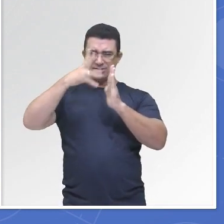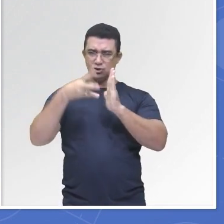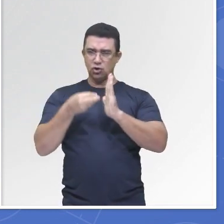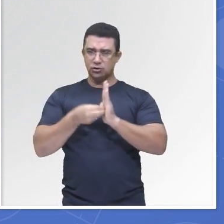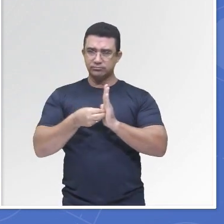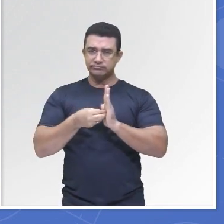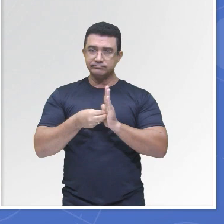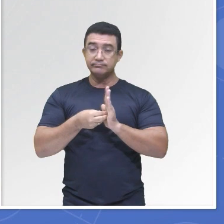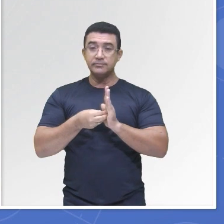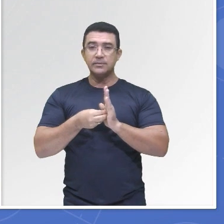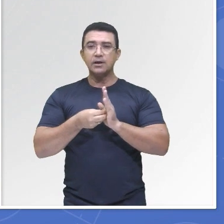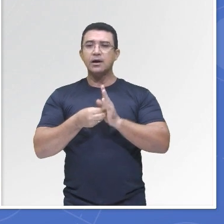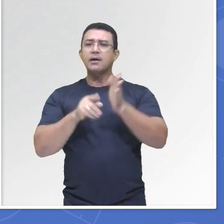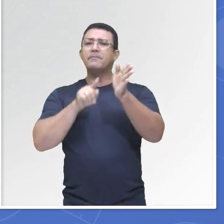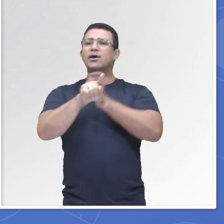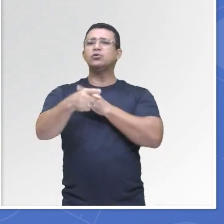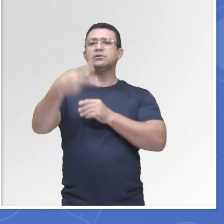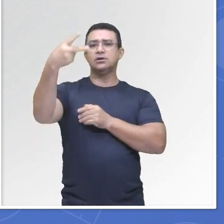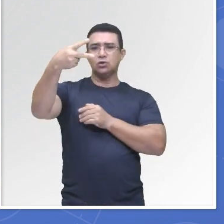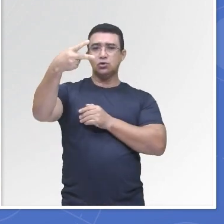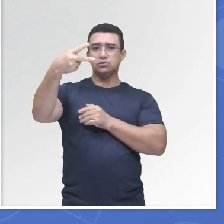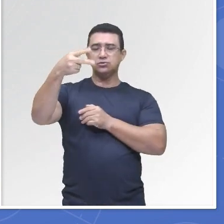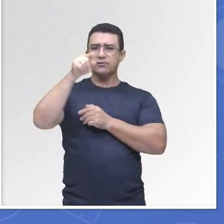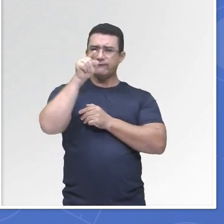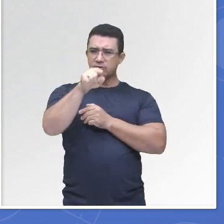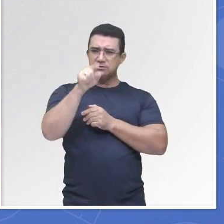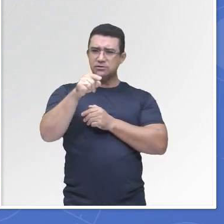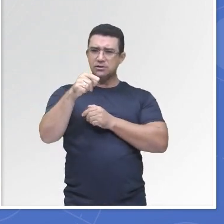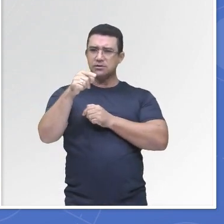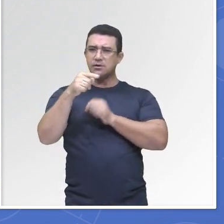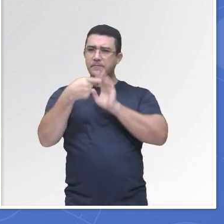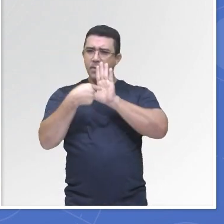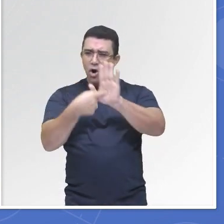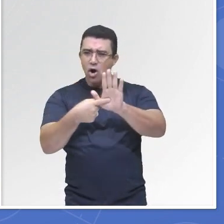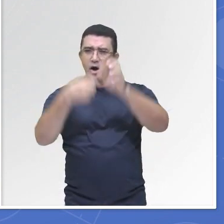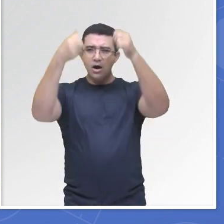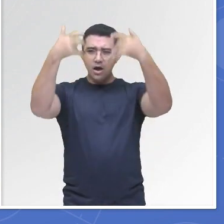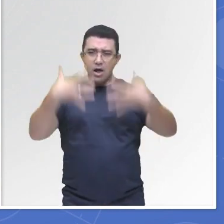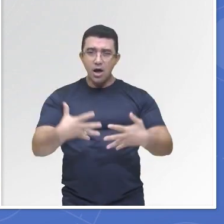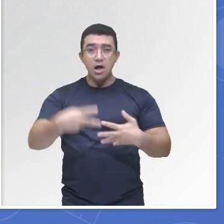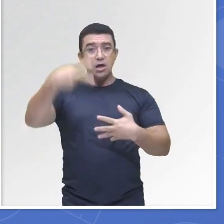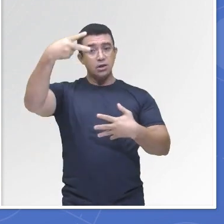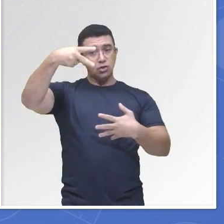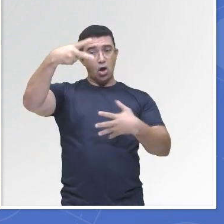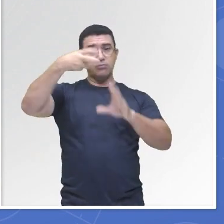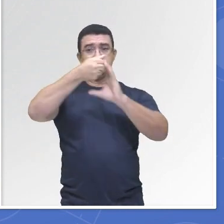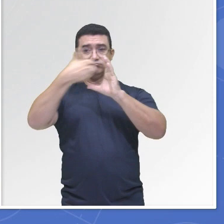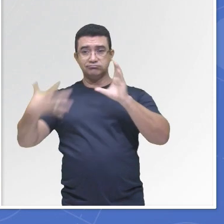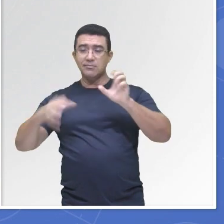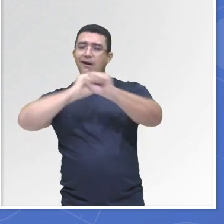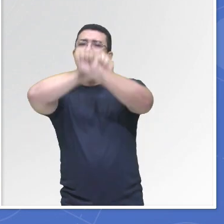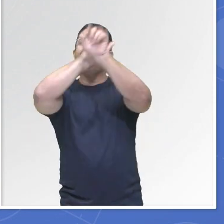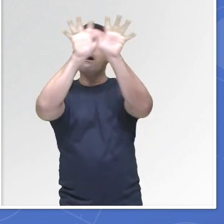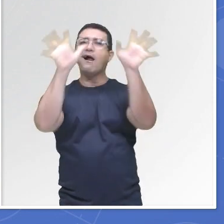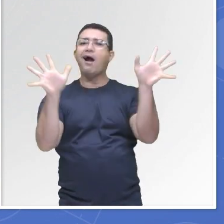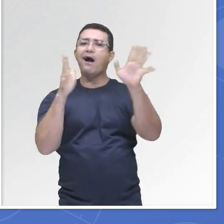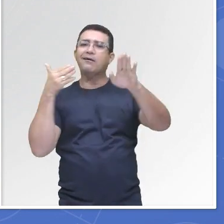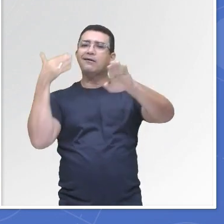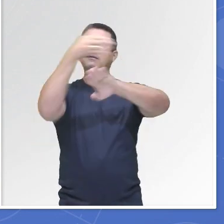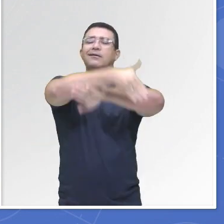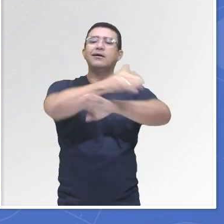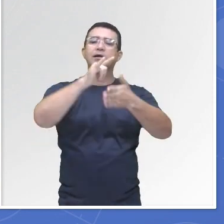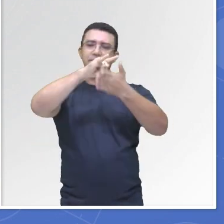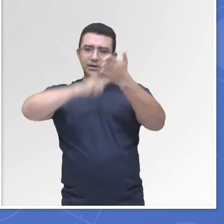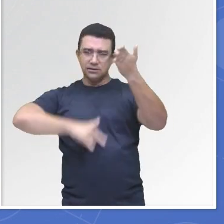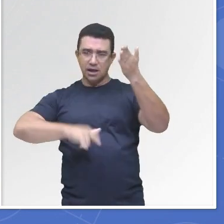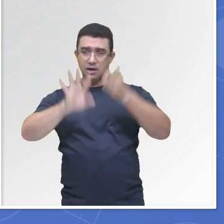segunda questão, você vai indicar e explicar 2 fatores que esclareçam a invasão do Tratado de